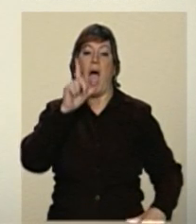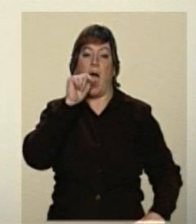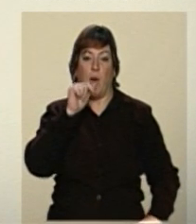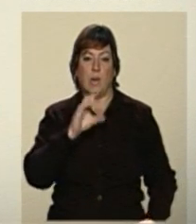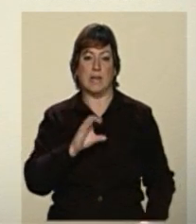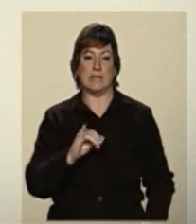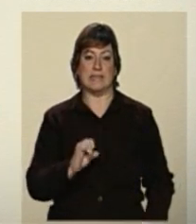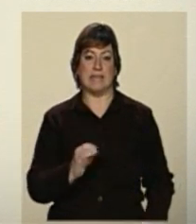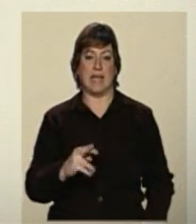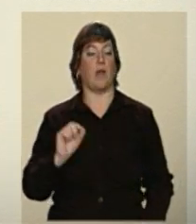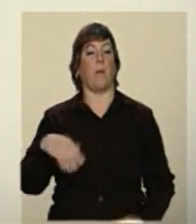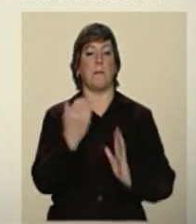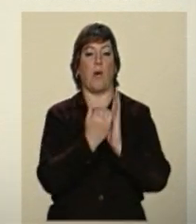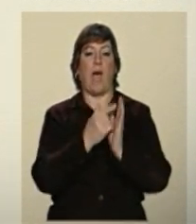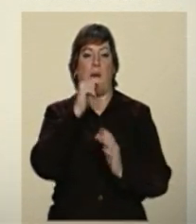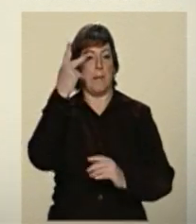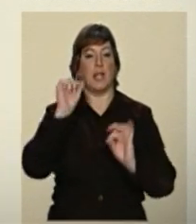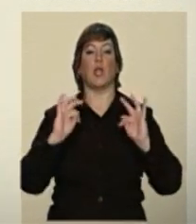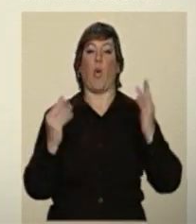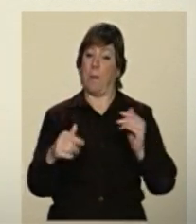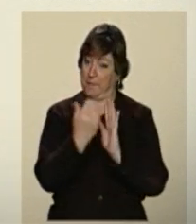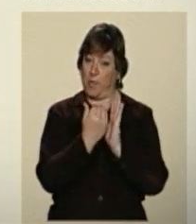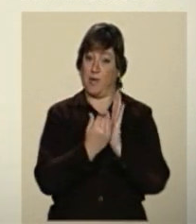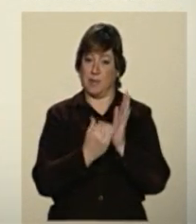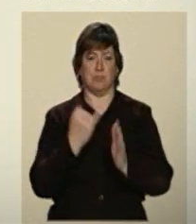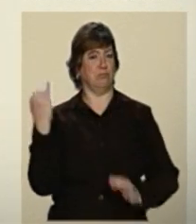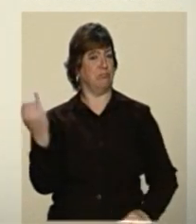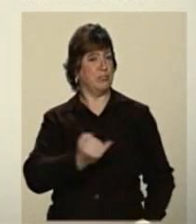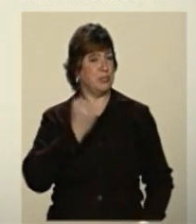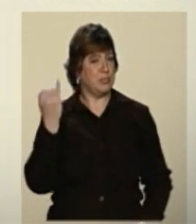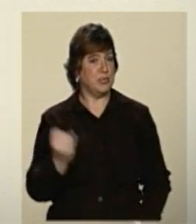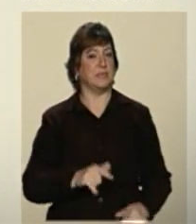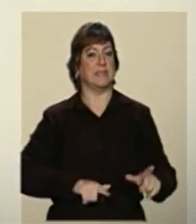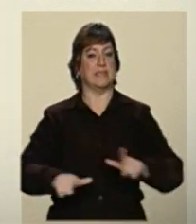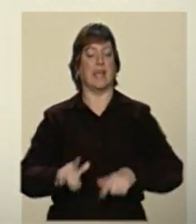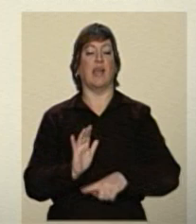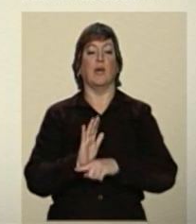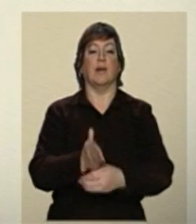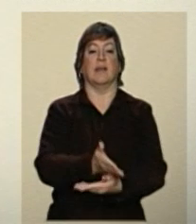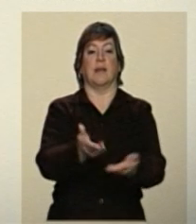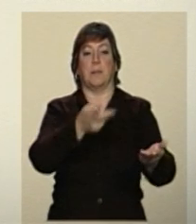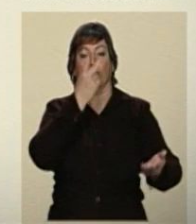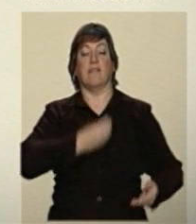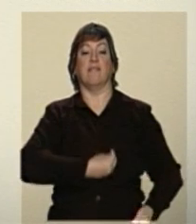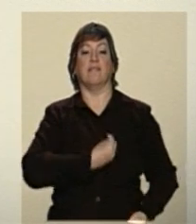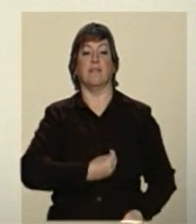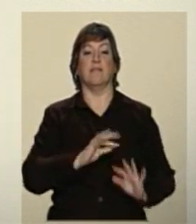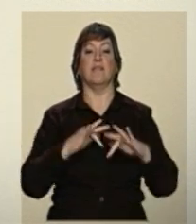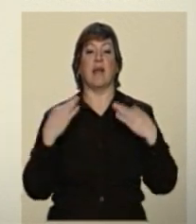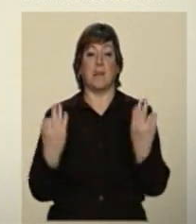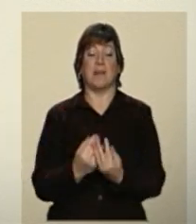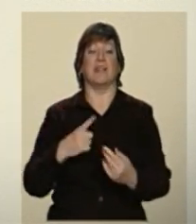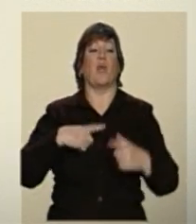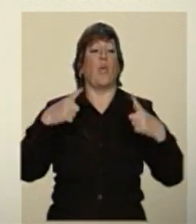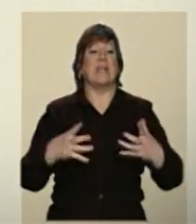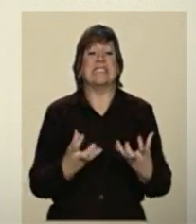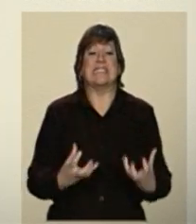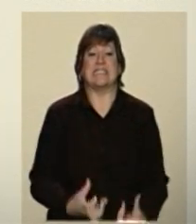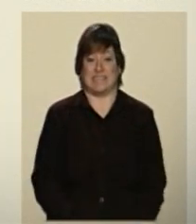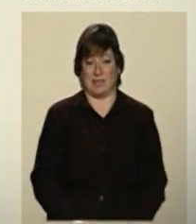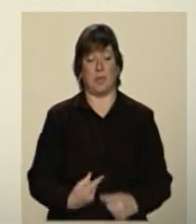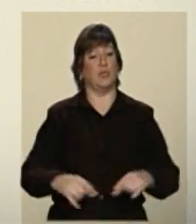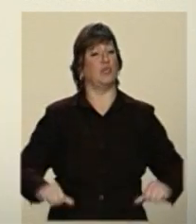o água para todos uma iniciativa importantíssima para as famílias que vivem nas regiões mais áridas e que